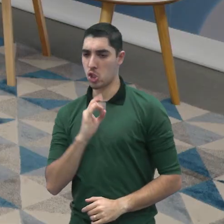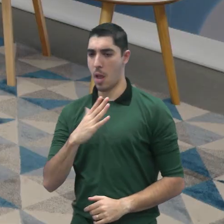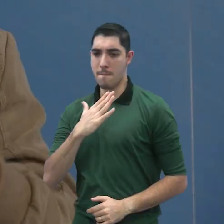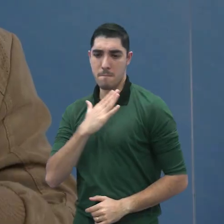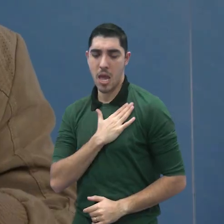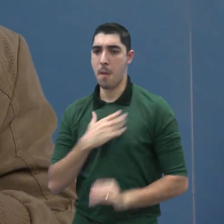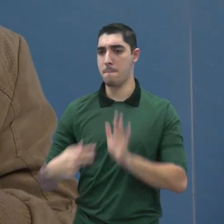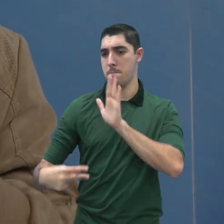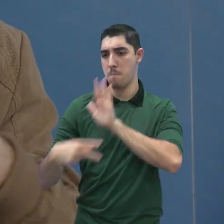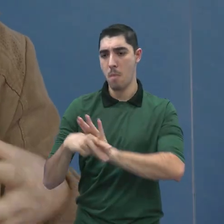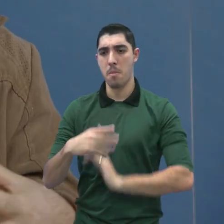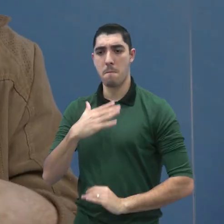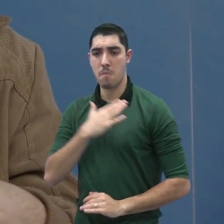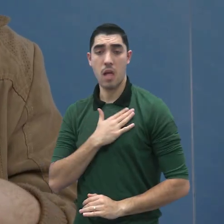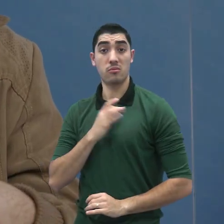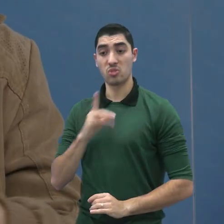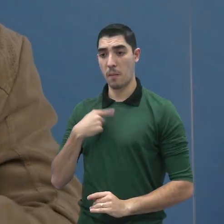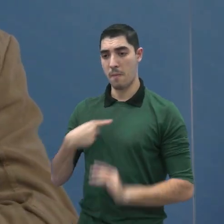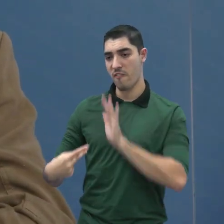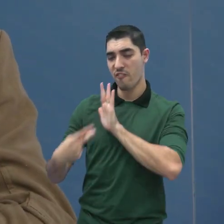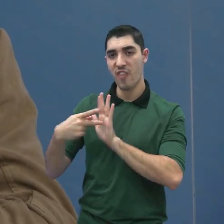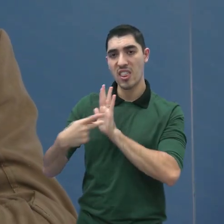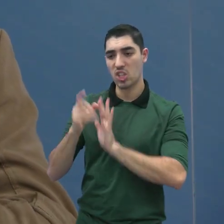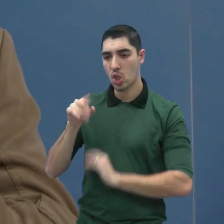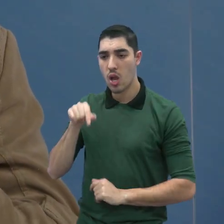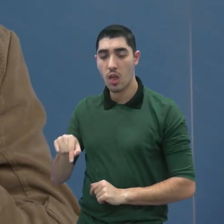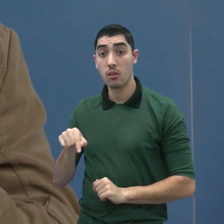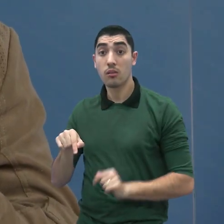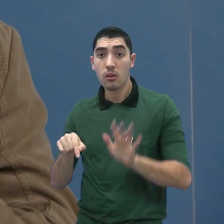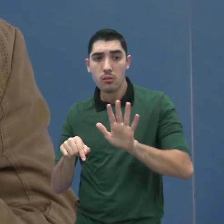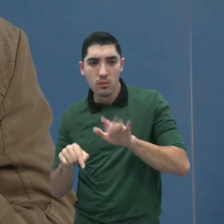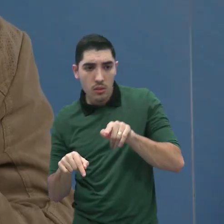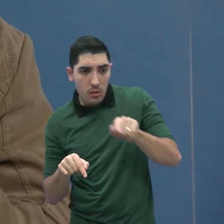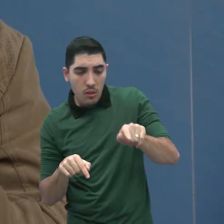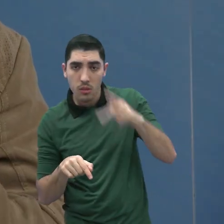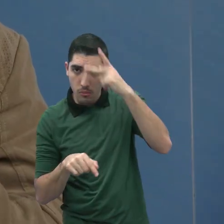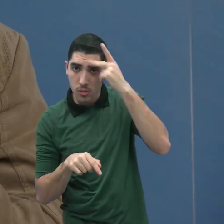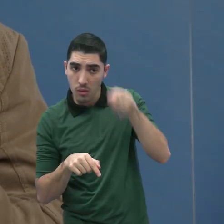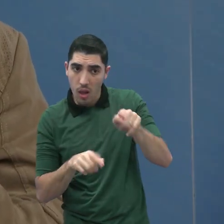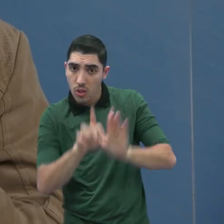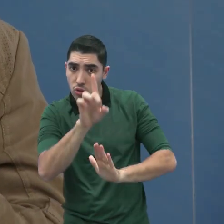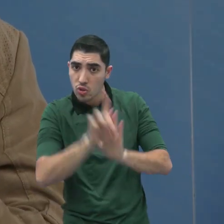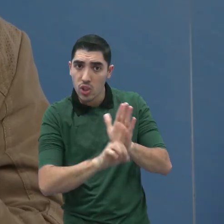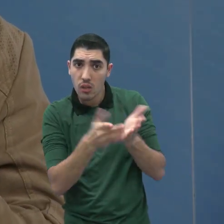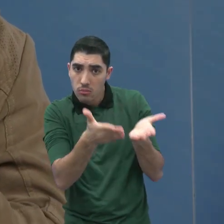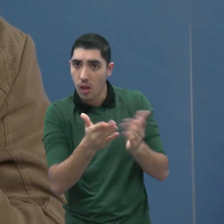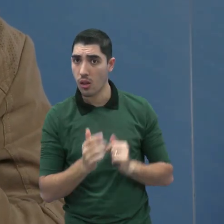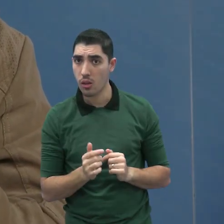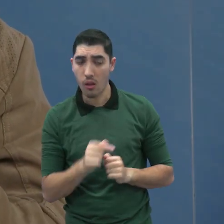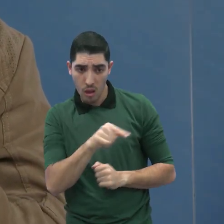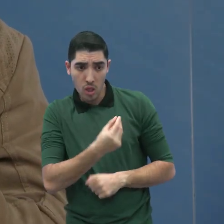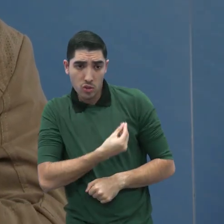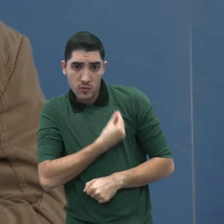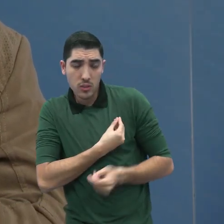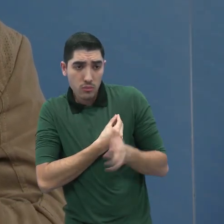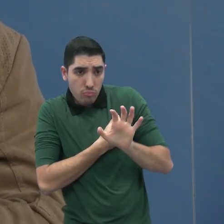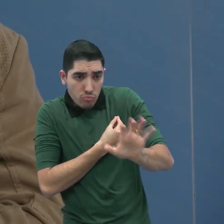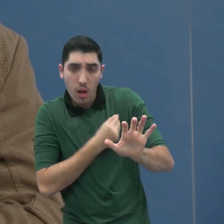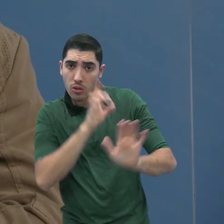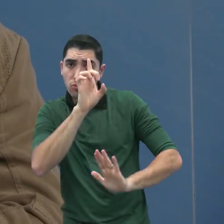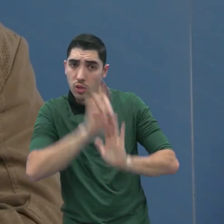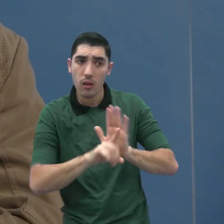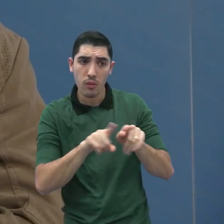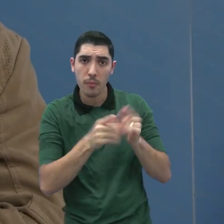só o seu lado e só a sua verdade, e esquece também que o outro tem um direito de ser. tem o direito de existir e que